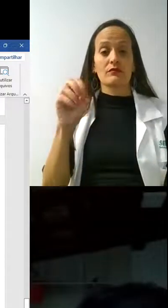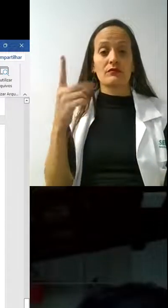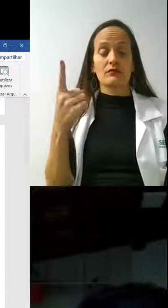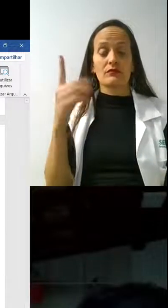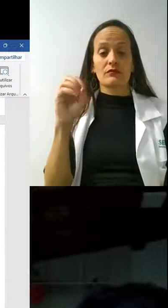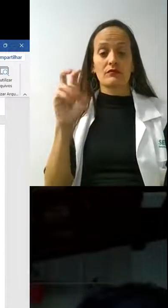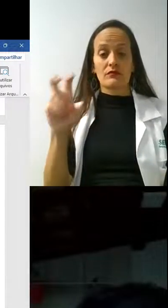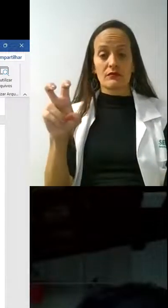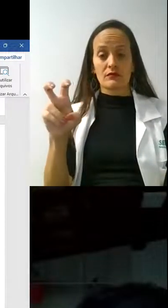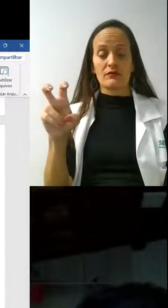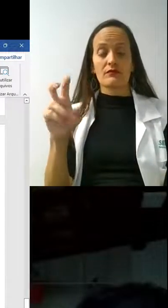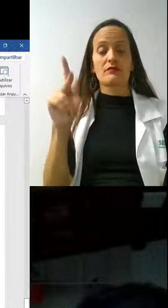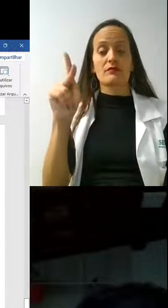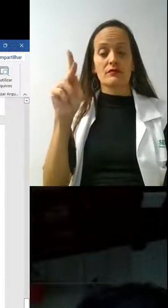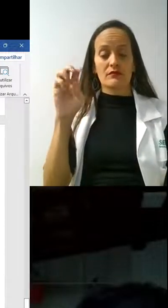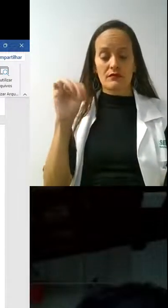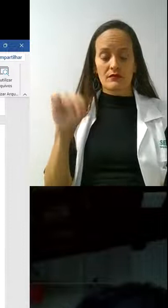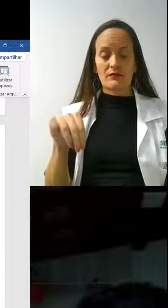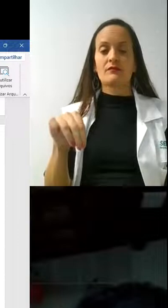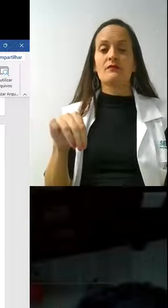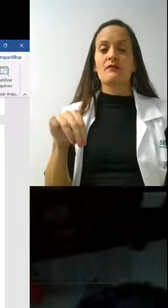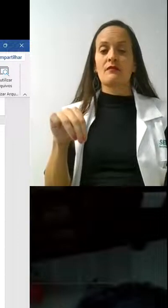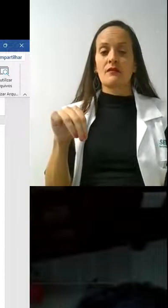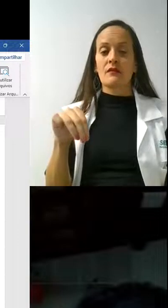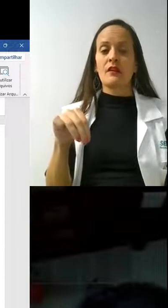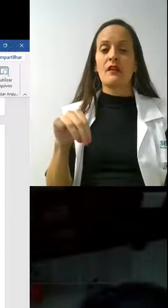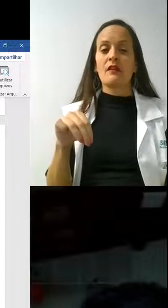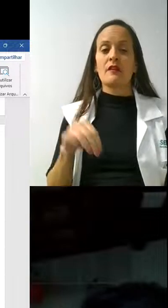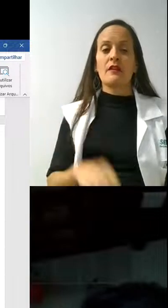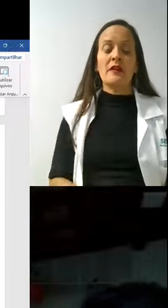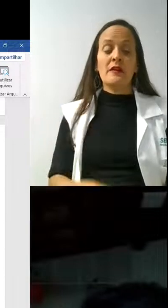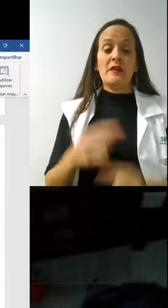Beleza? Aqui fica 210